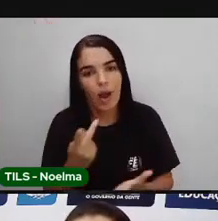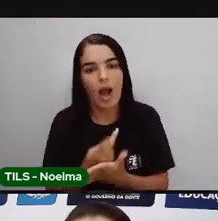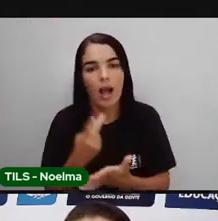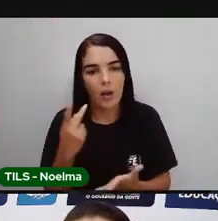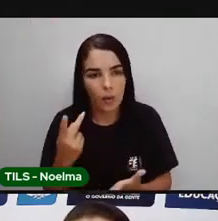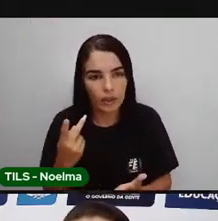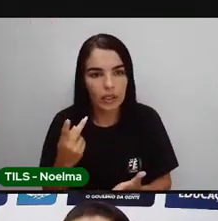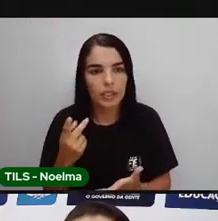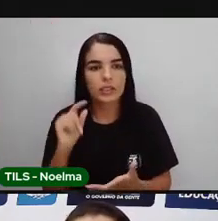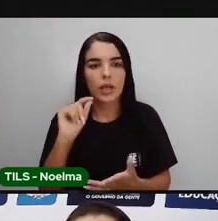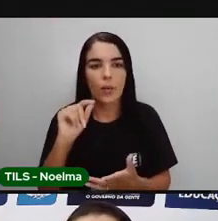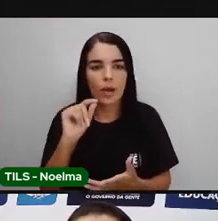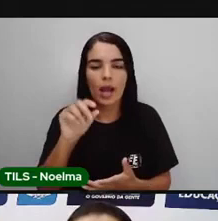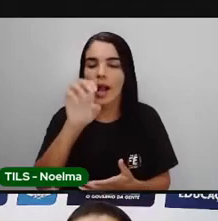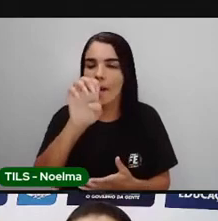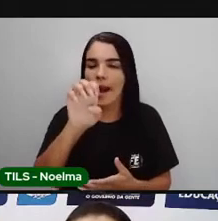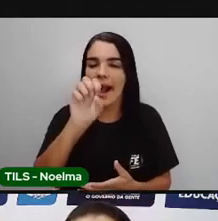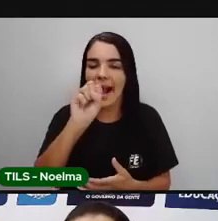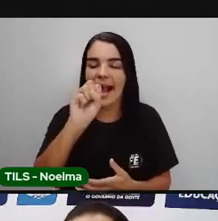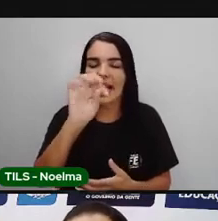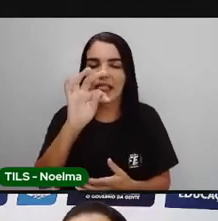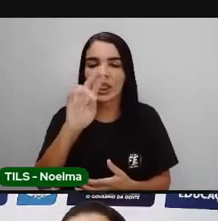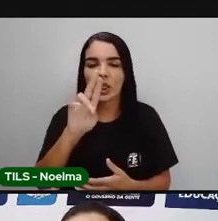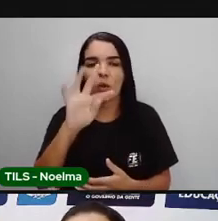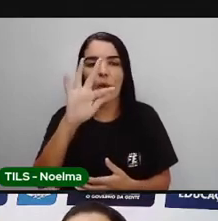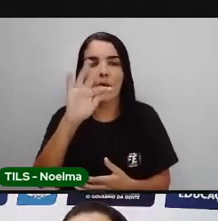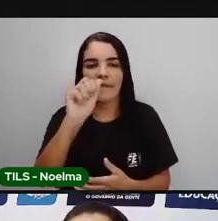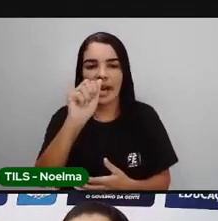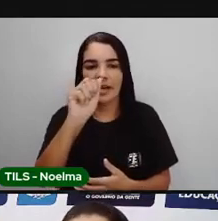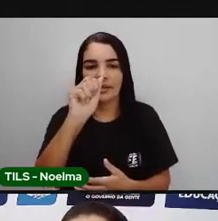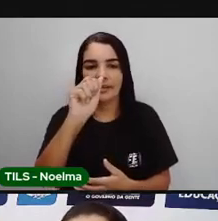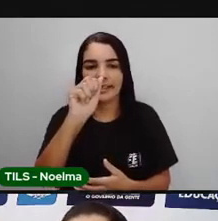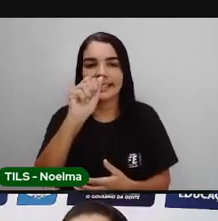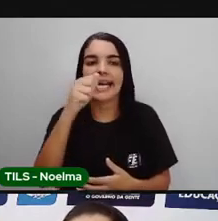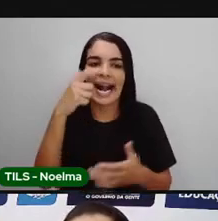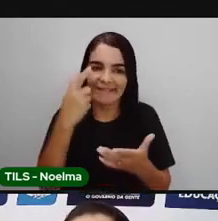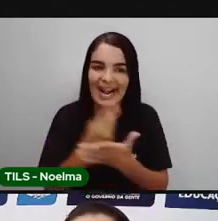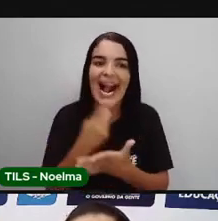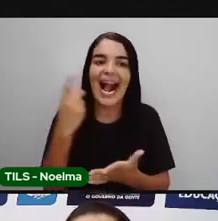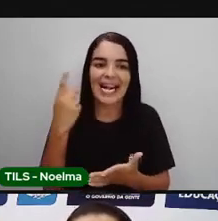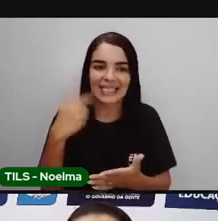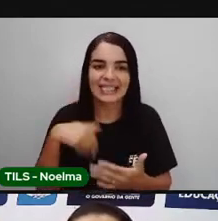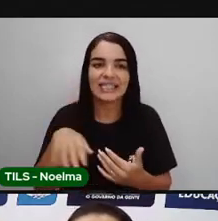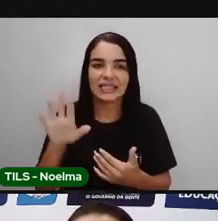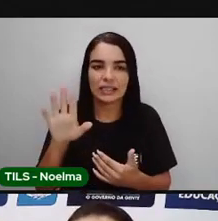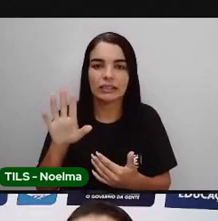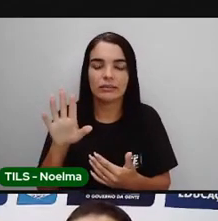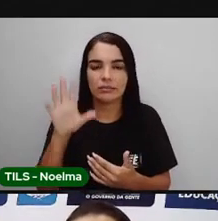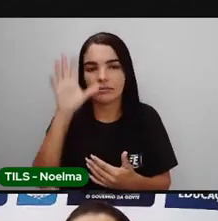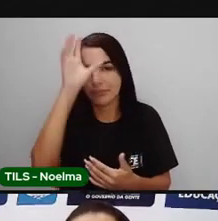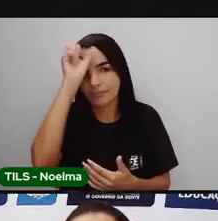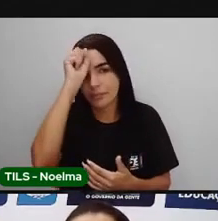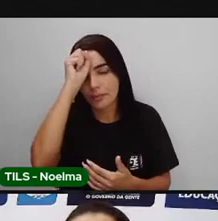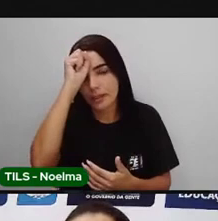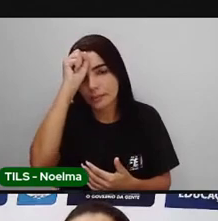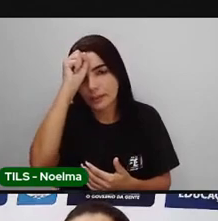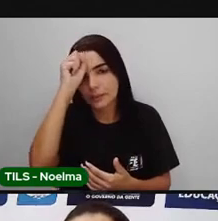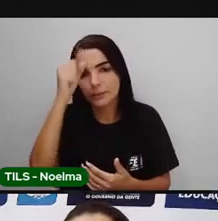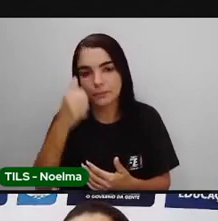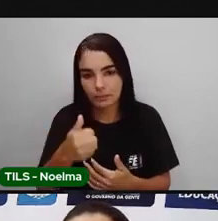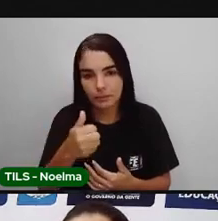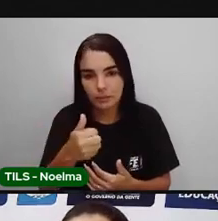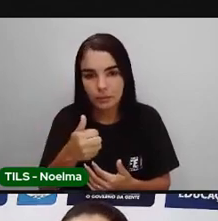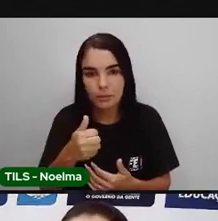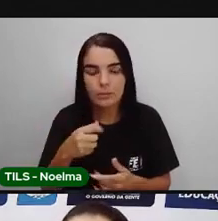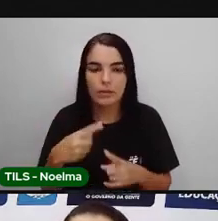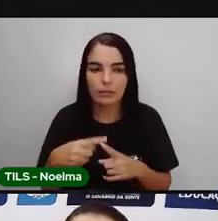abre um buraco na camada de ozônio, e a maior parte desse calor fica retido aqui na Terra. E aí o